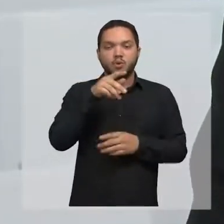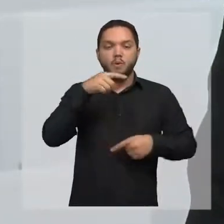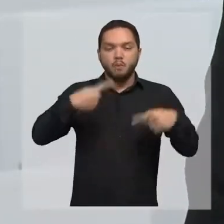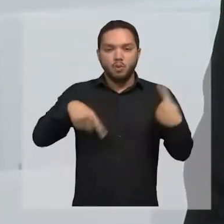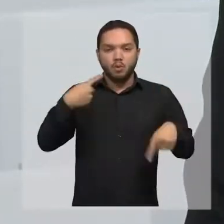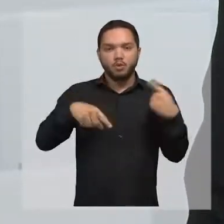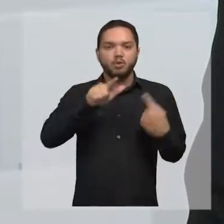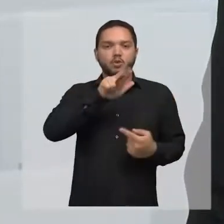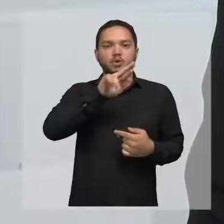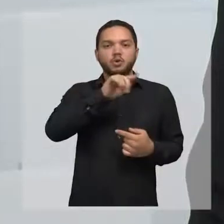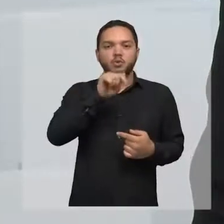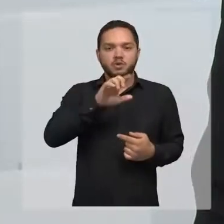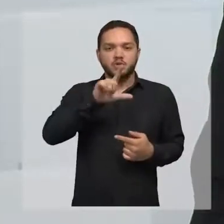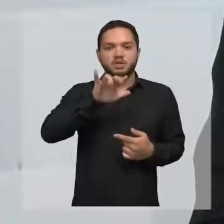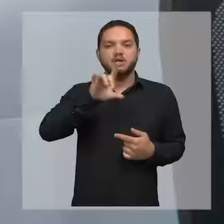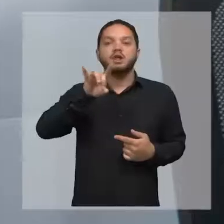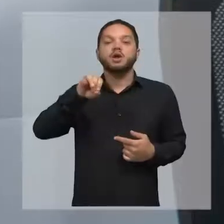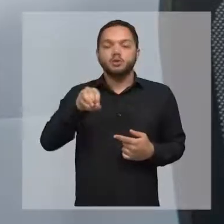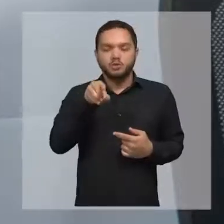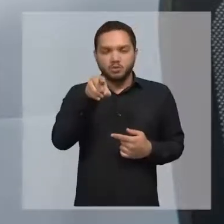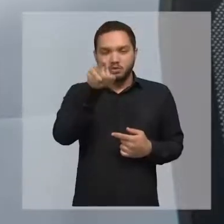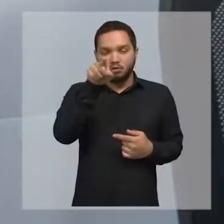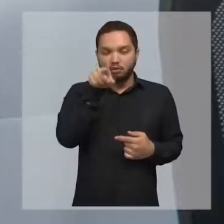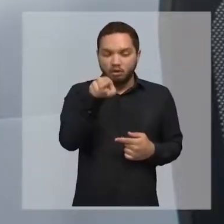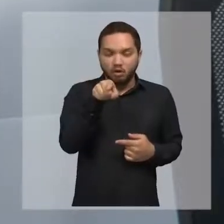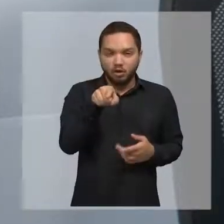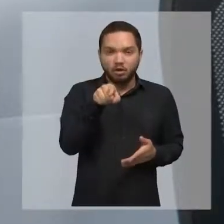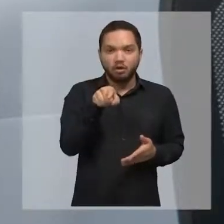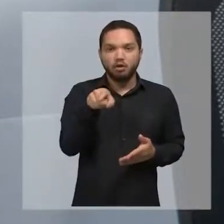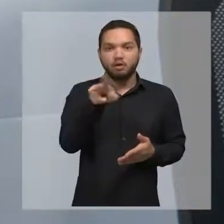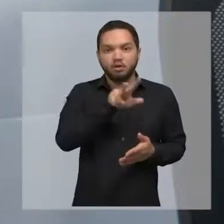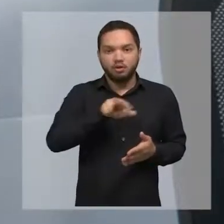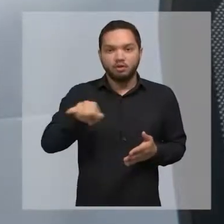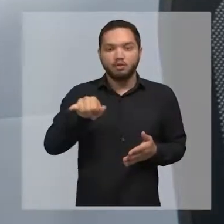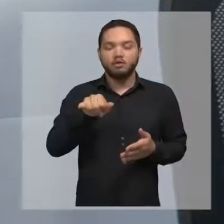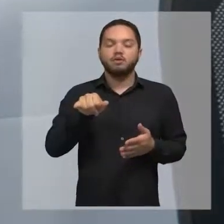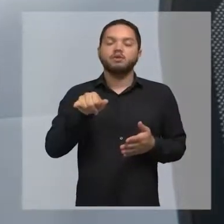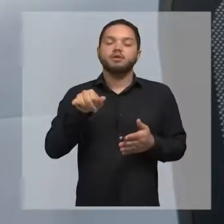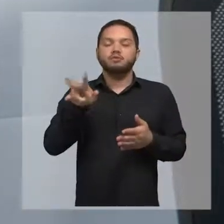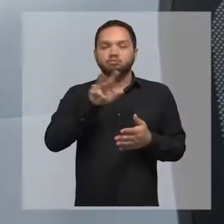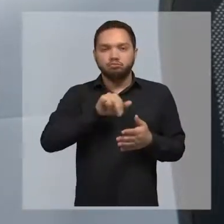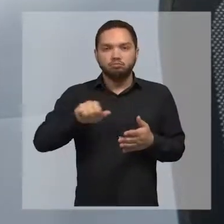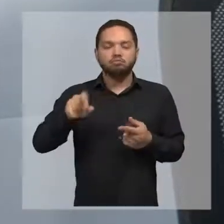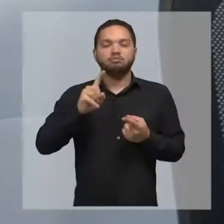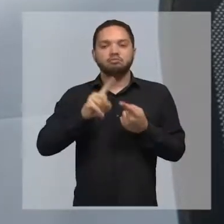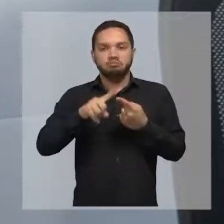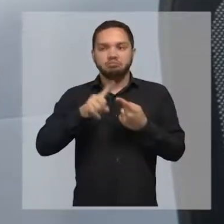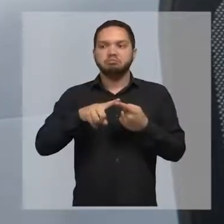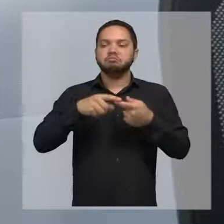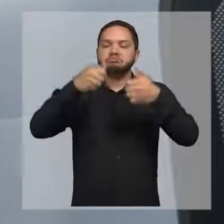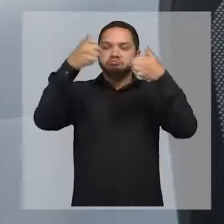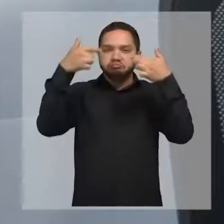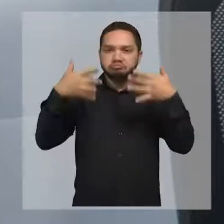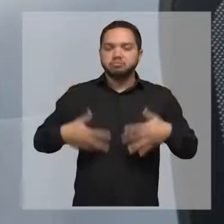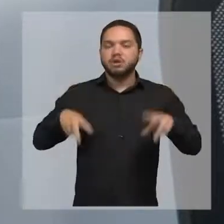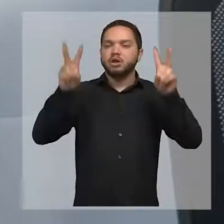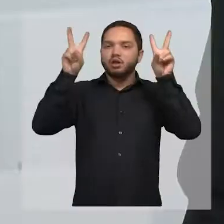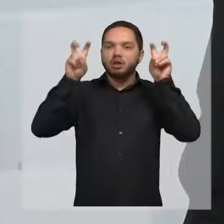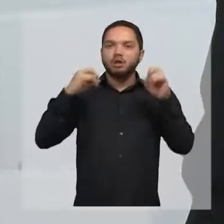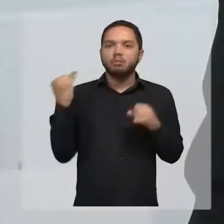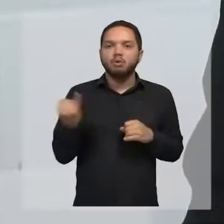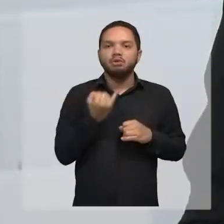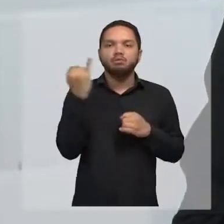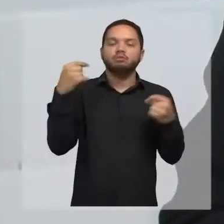Luiz Cláudio Ferreira Barbosa, que vai, ao passo que vamos abordando os temas importantes